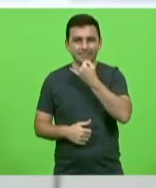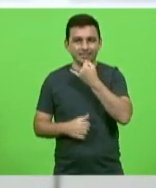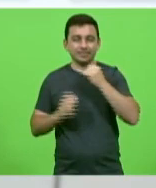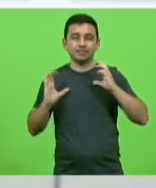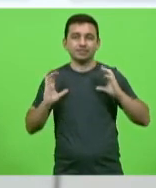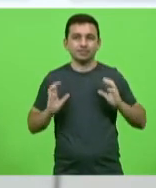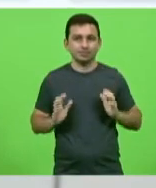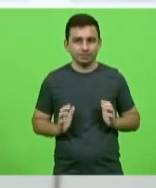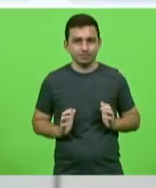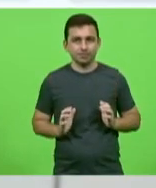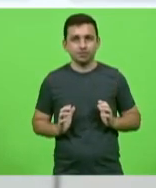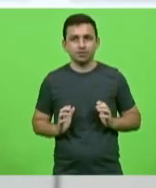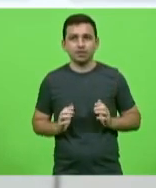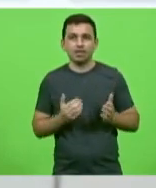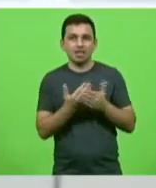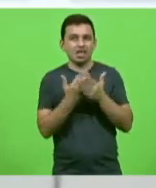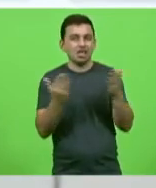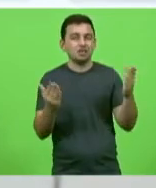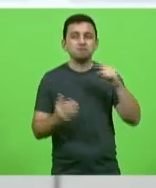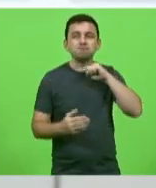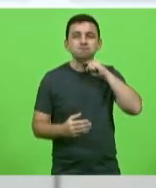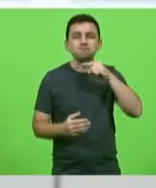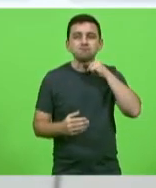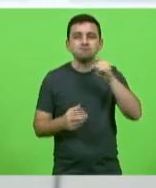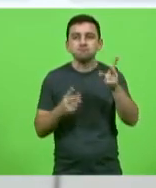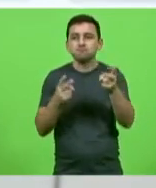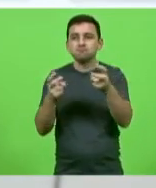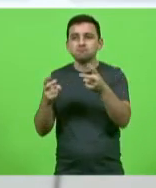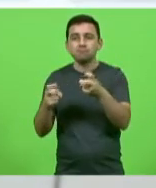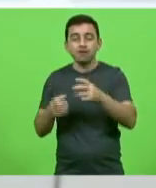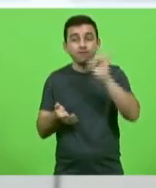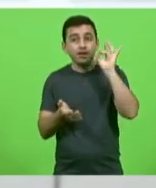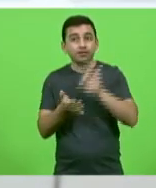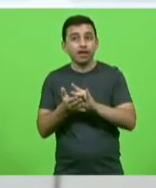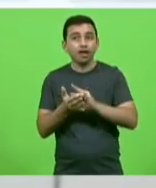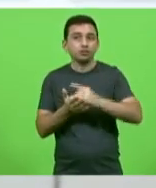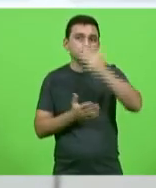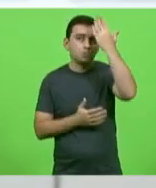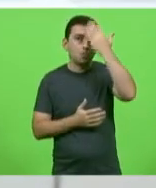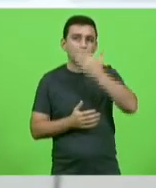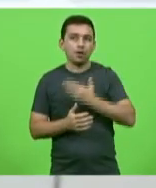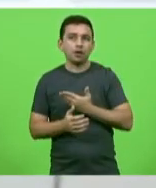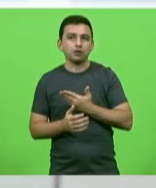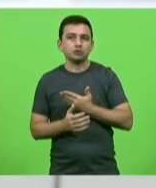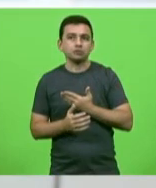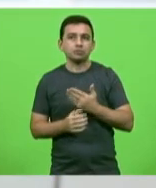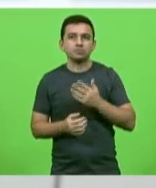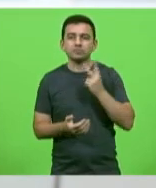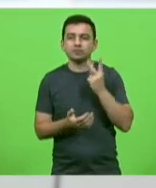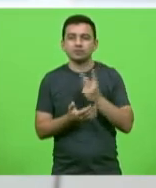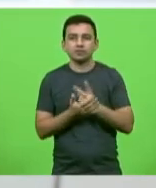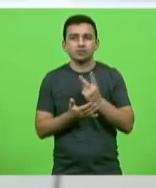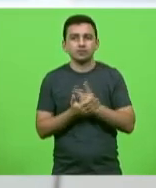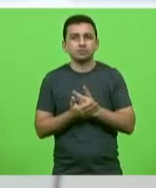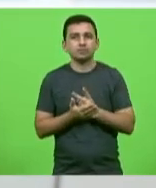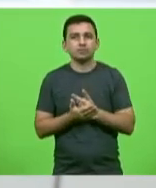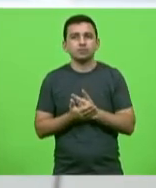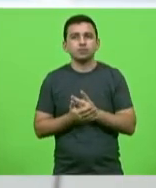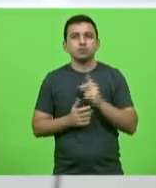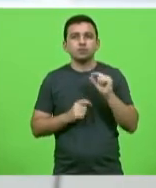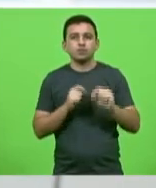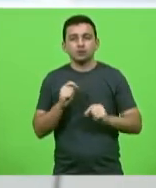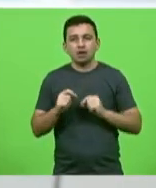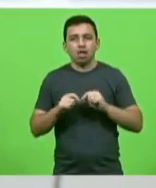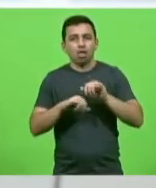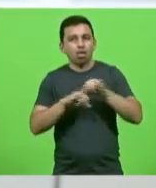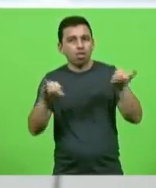cidadãos que não conseguem ver na prática as promessas sempre por palavras em